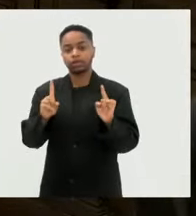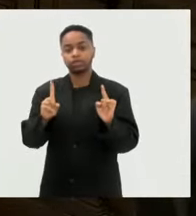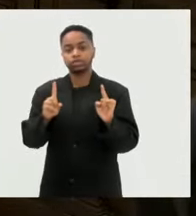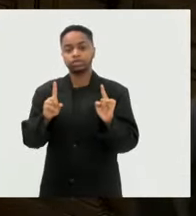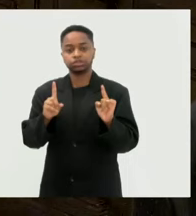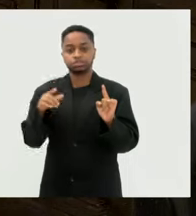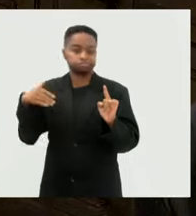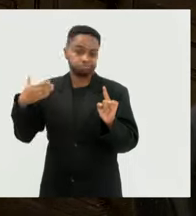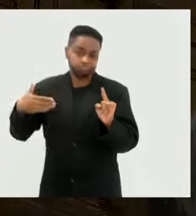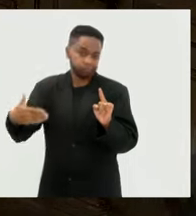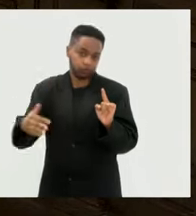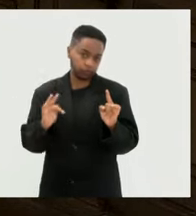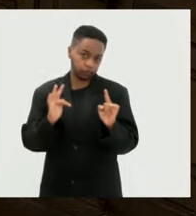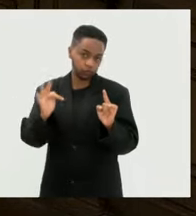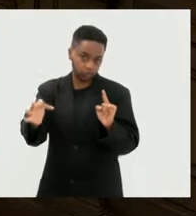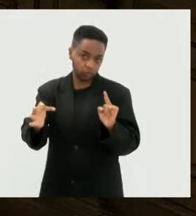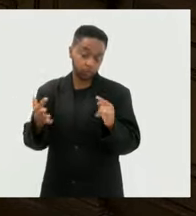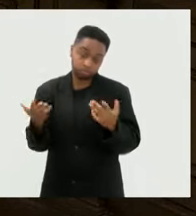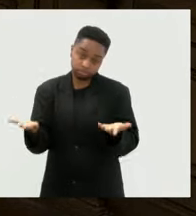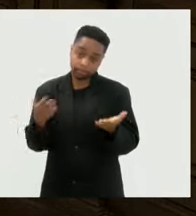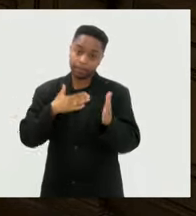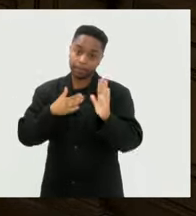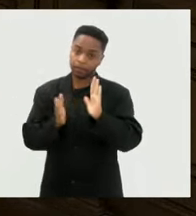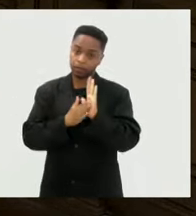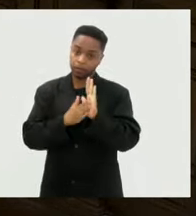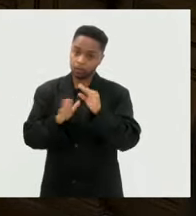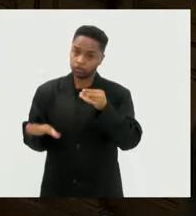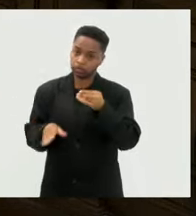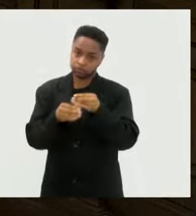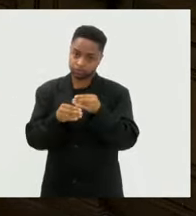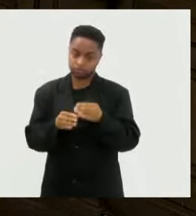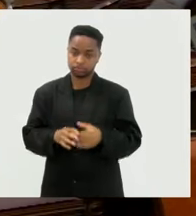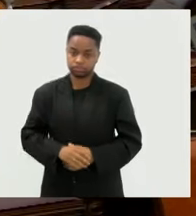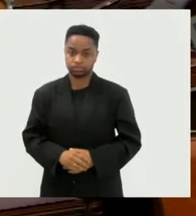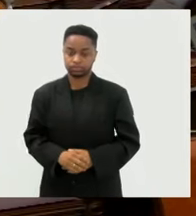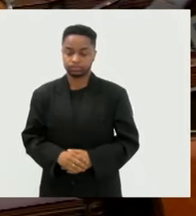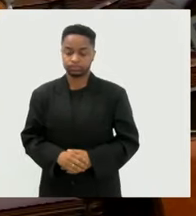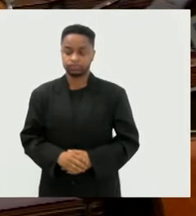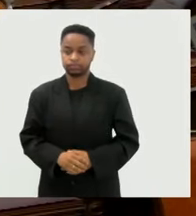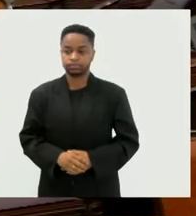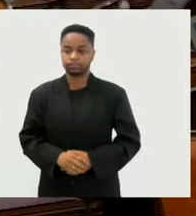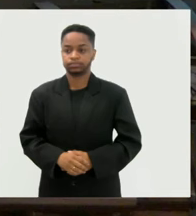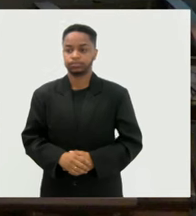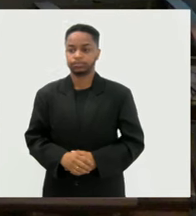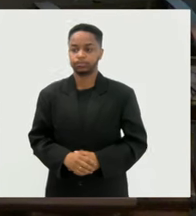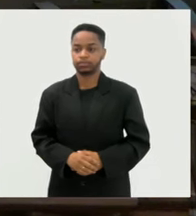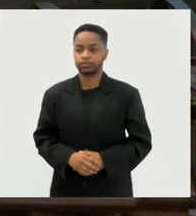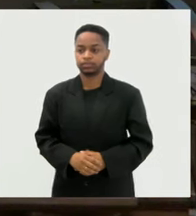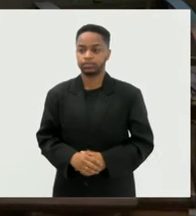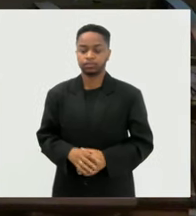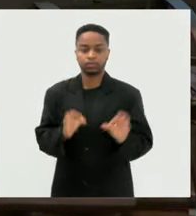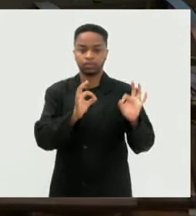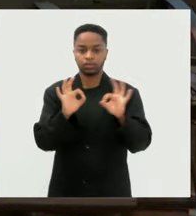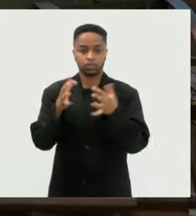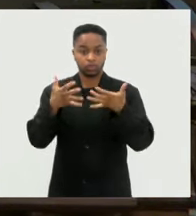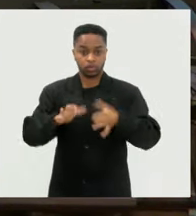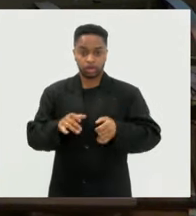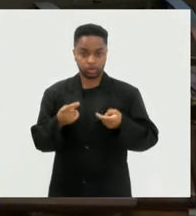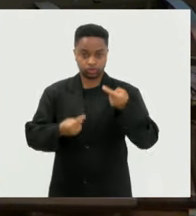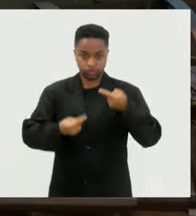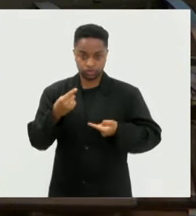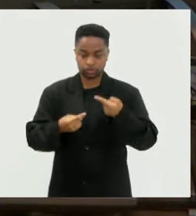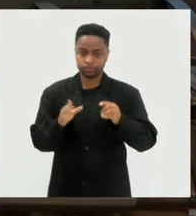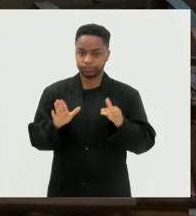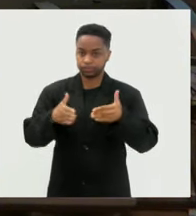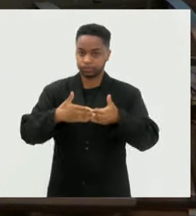de amanhã. Então, estou propondo essa emenda. A emenda dele, né? Não havendo mais quem queira discutir, encerrada a